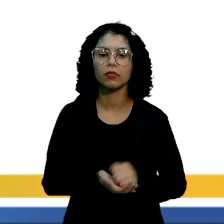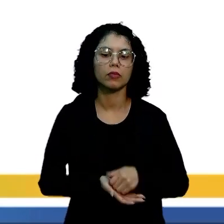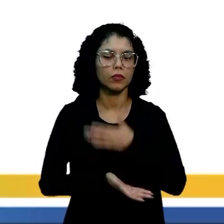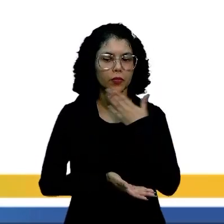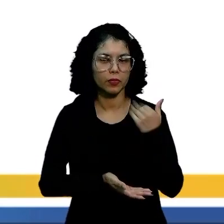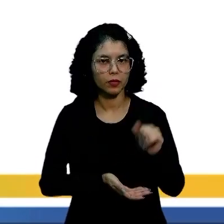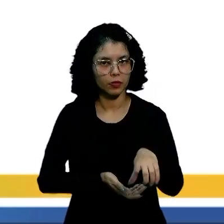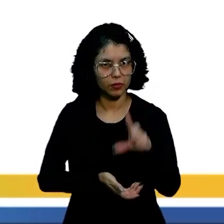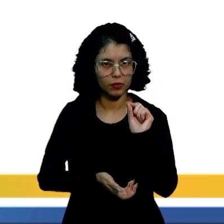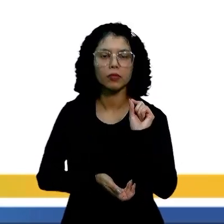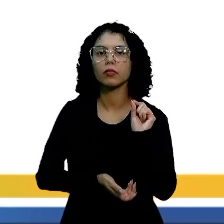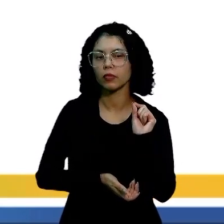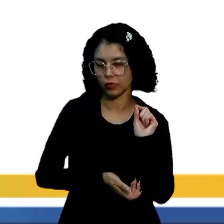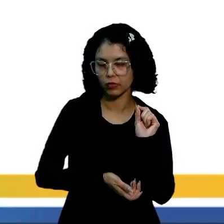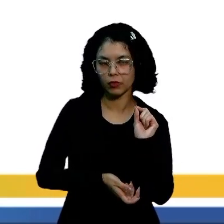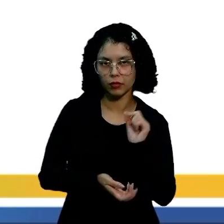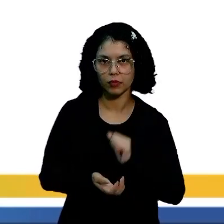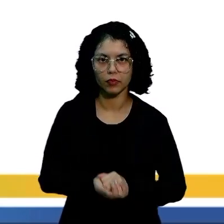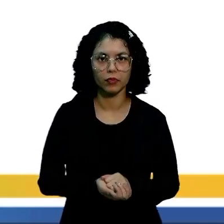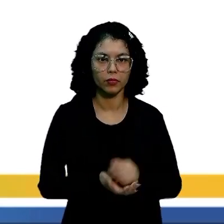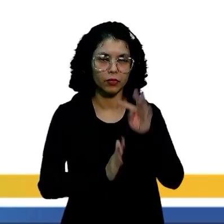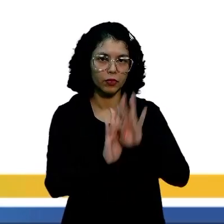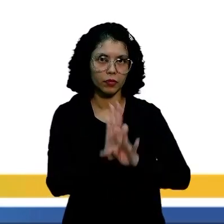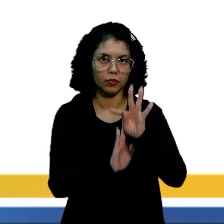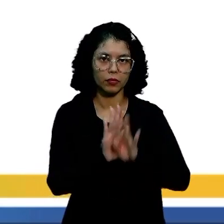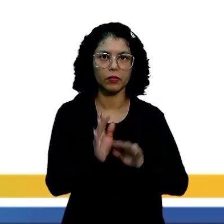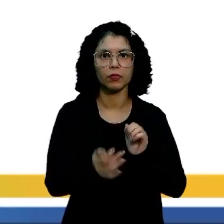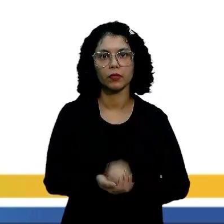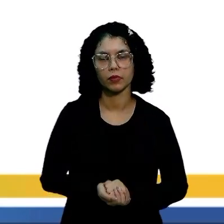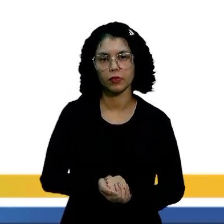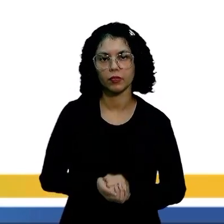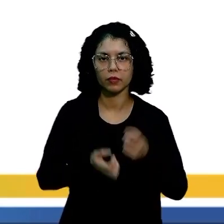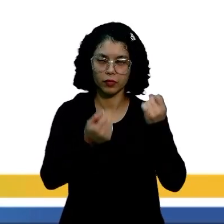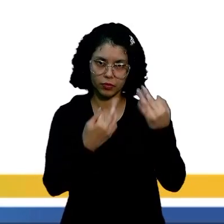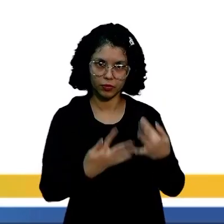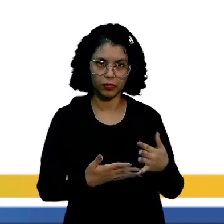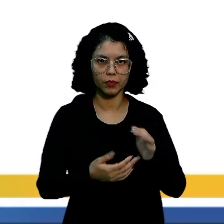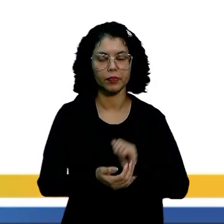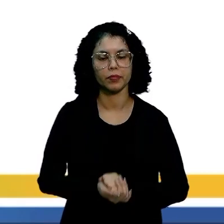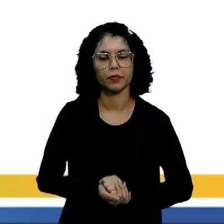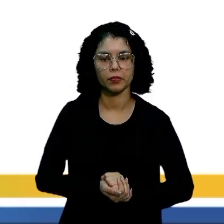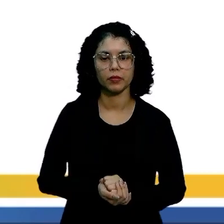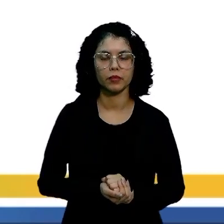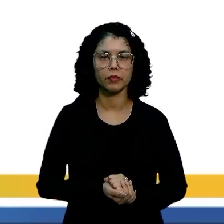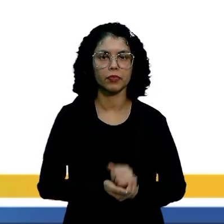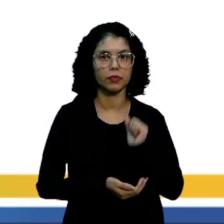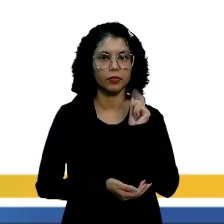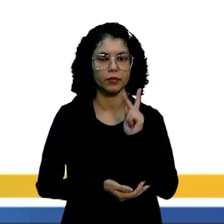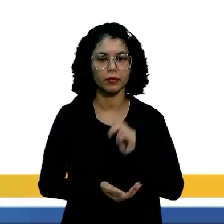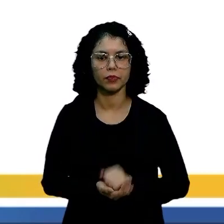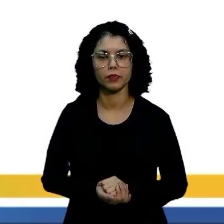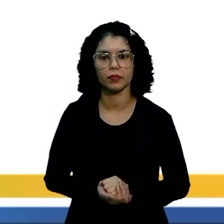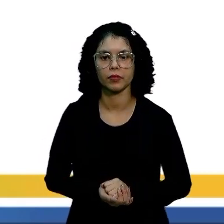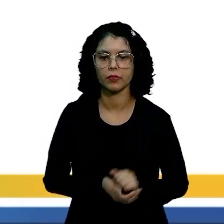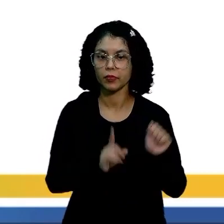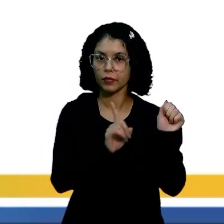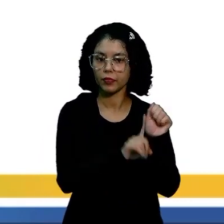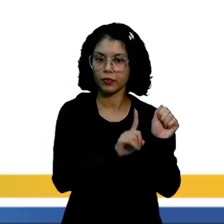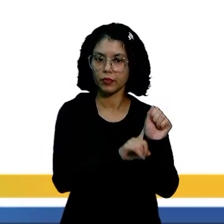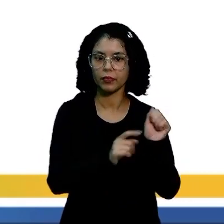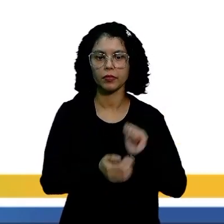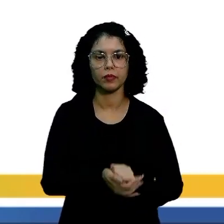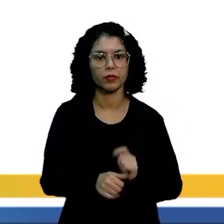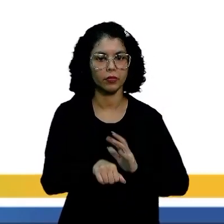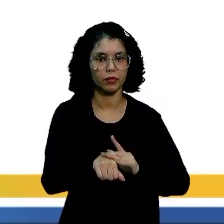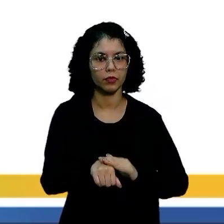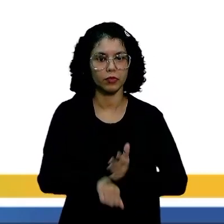que corresponde ao que o texto, ao que o enunciado está nos exigindo, ok? Na letra A nós